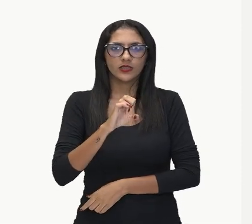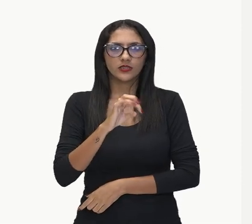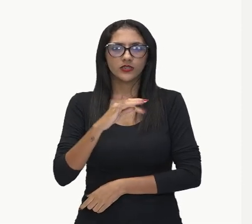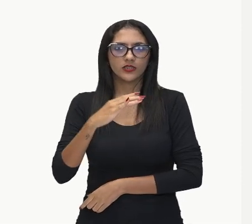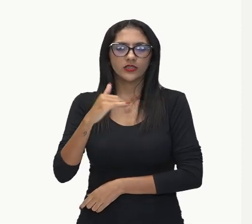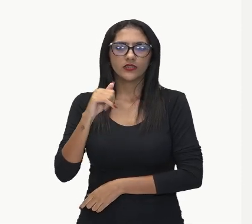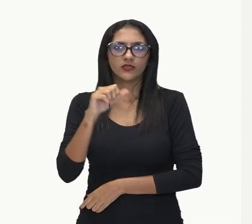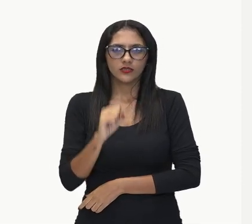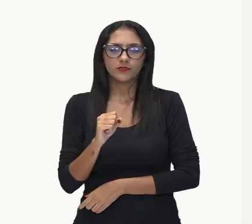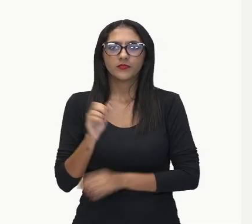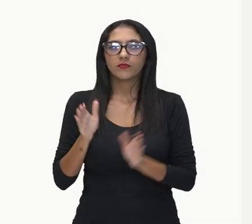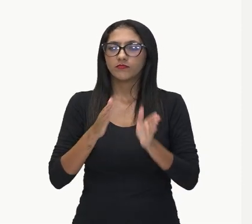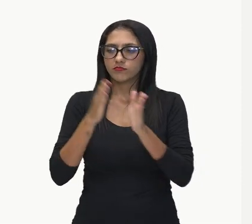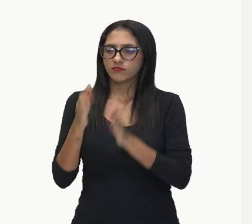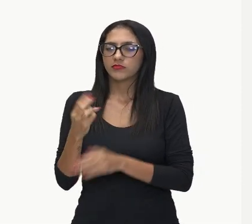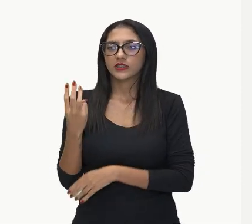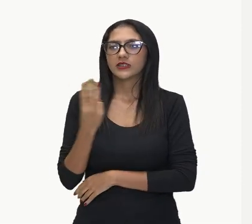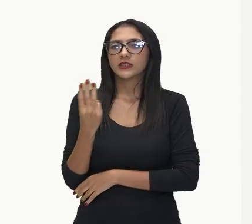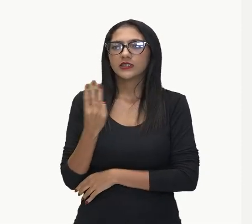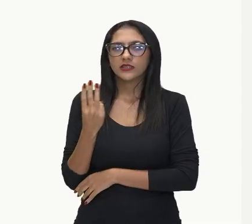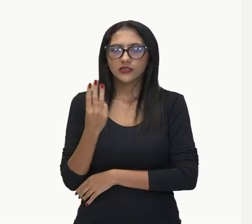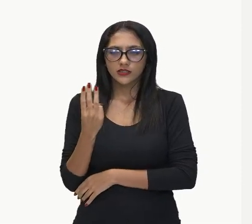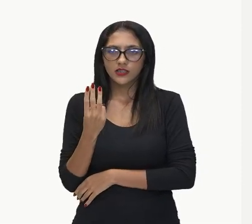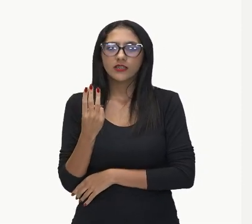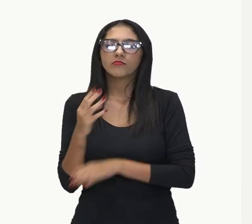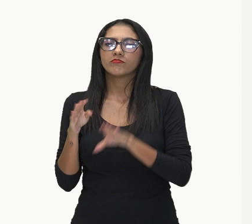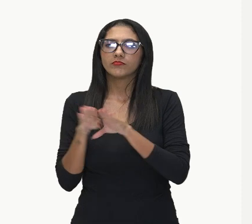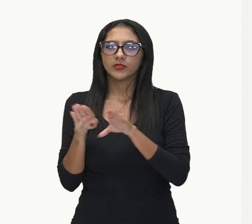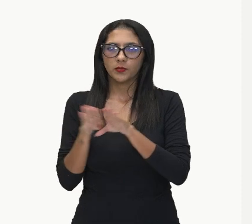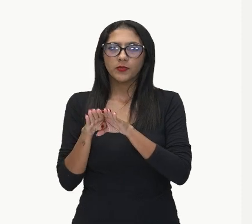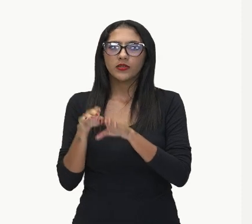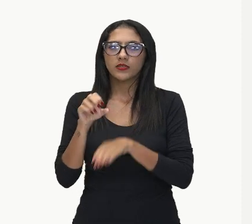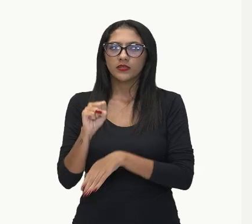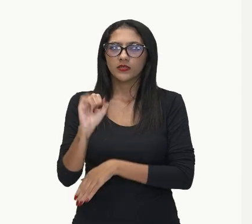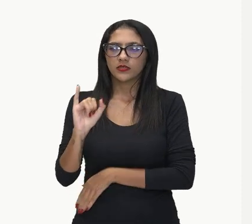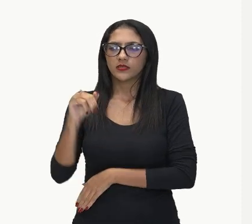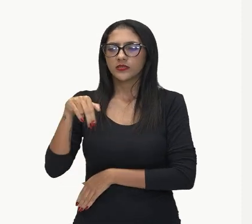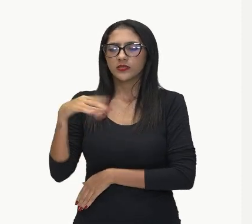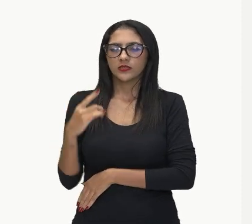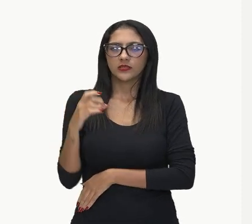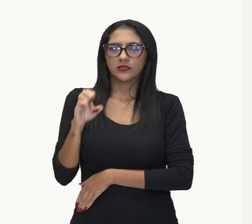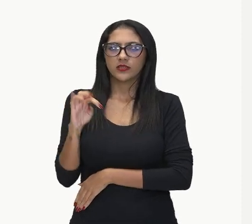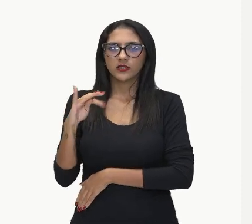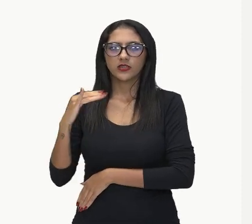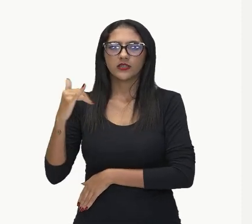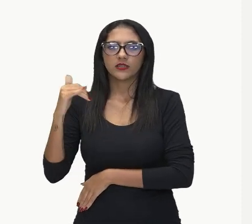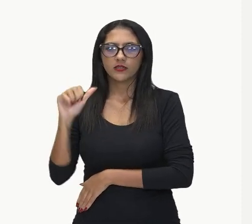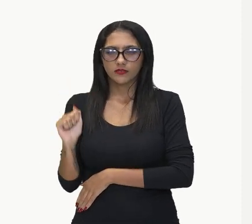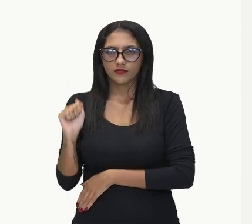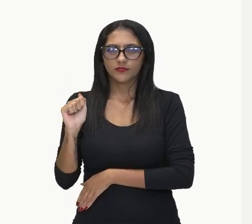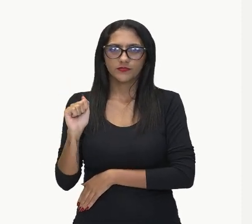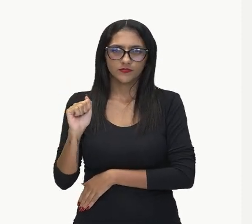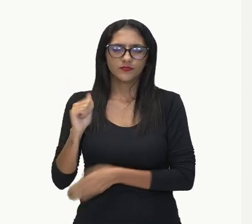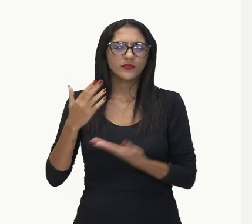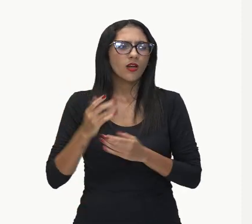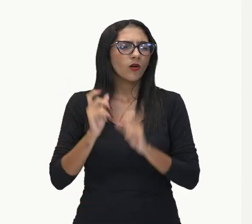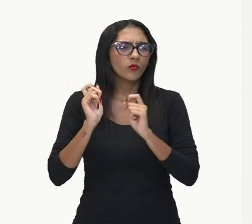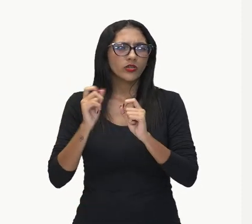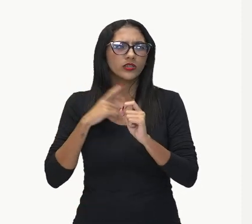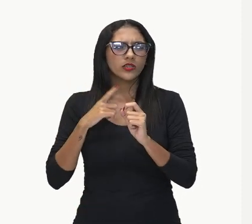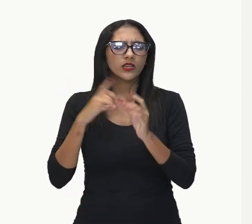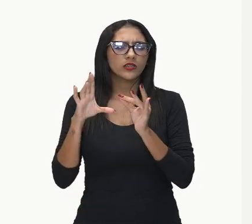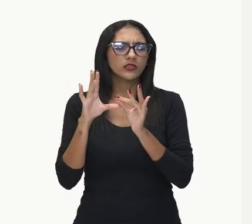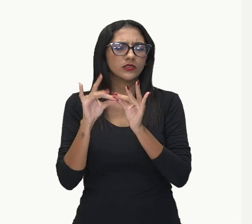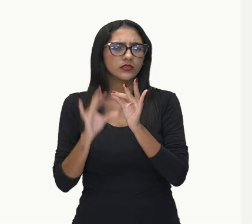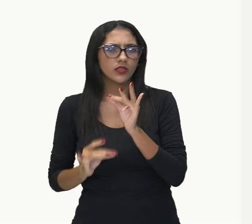seria oração coordenada sindética. Por quê? Porque tem a conjunção mais. Então, o que vai definir a